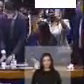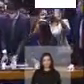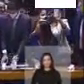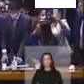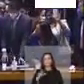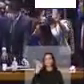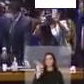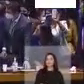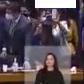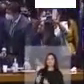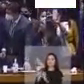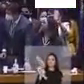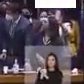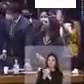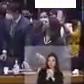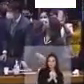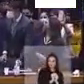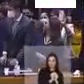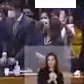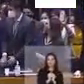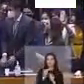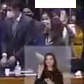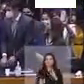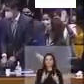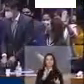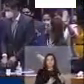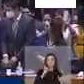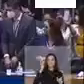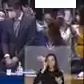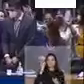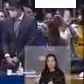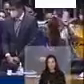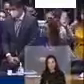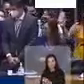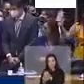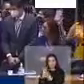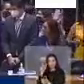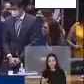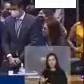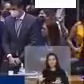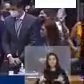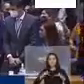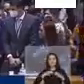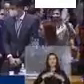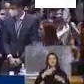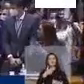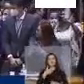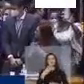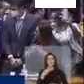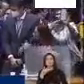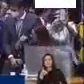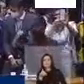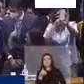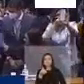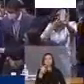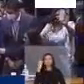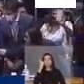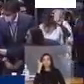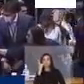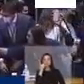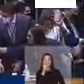Que é acompanhado de vários correligionários, deputados que apoiaram, lembrando que o bloco do deputado Arthur Lira tem 236 e ele conseguiu,